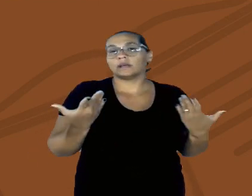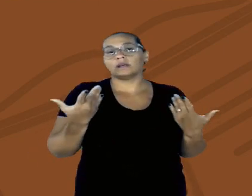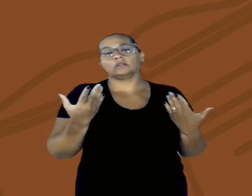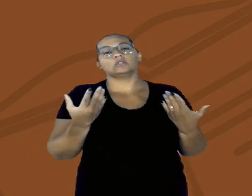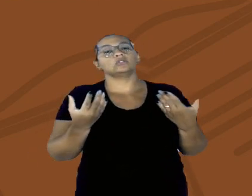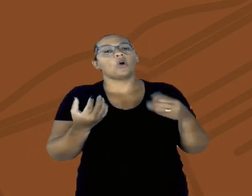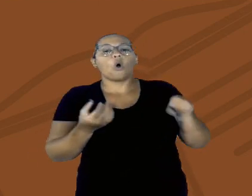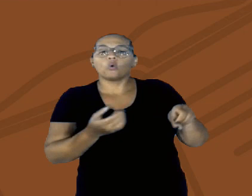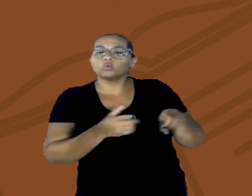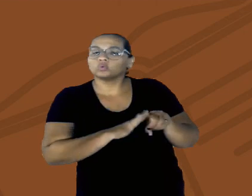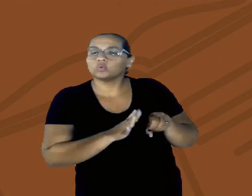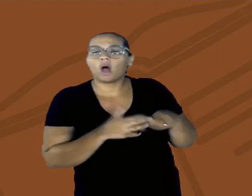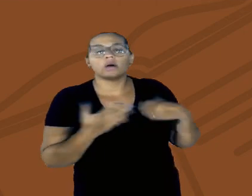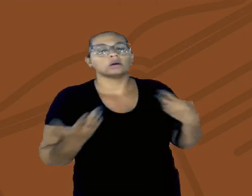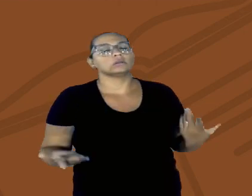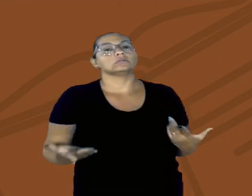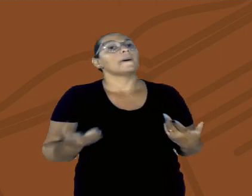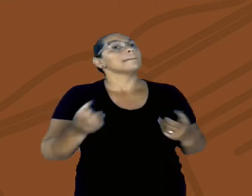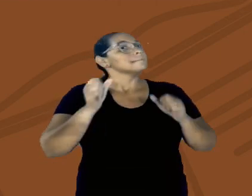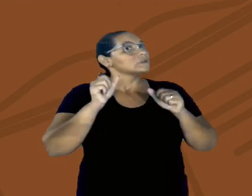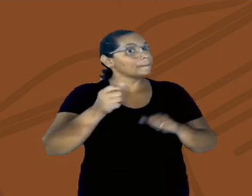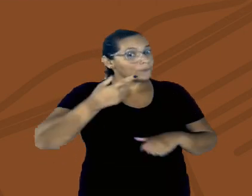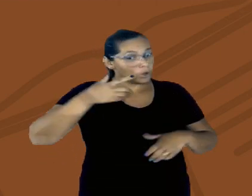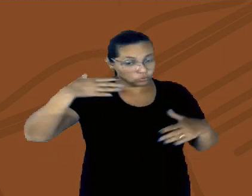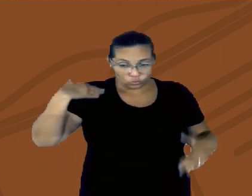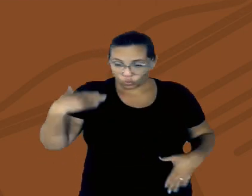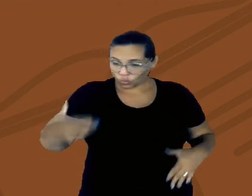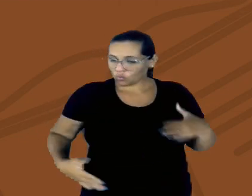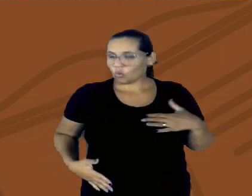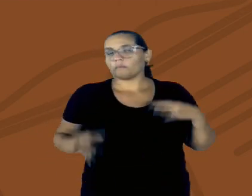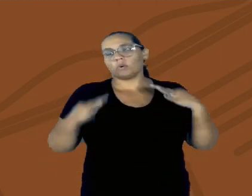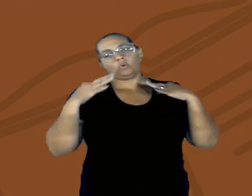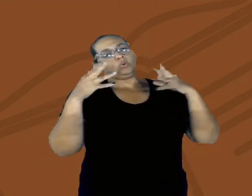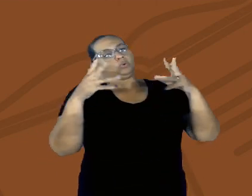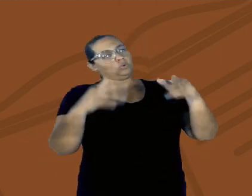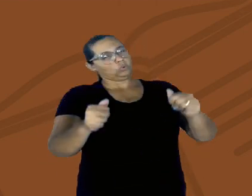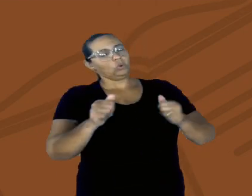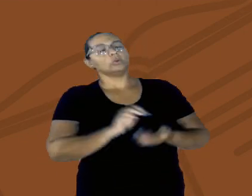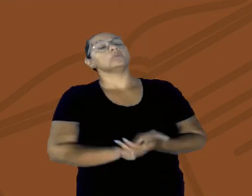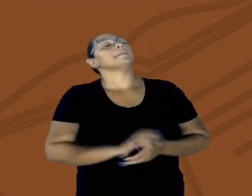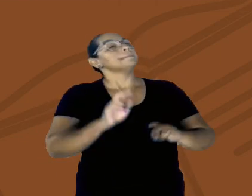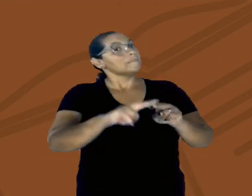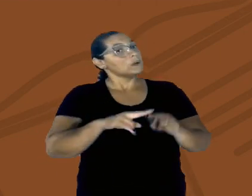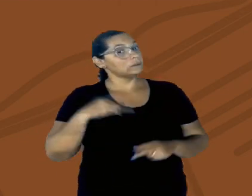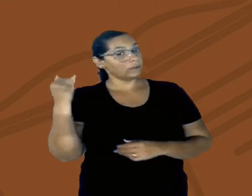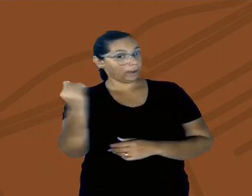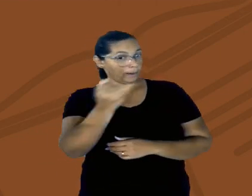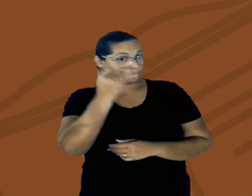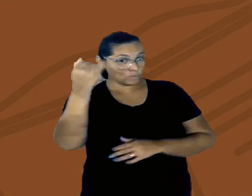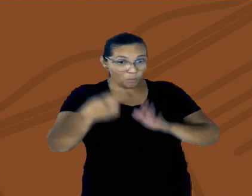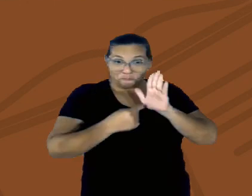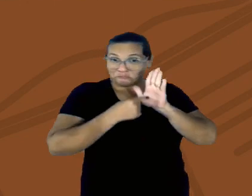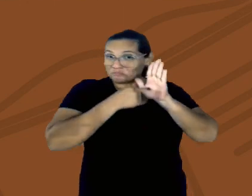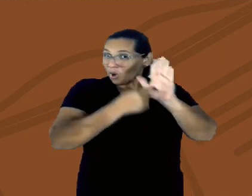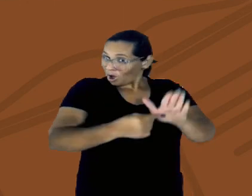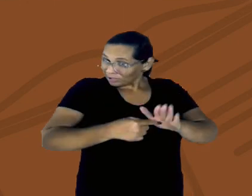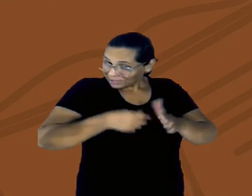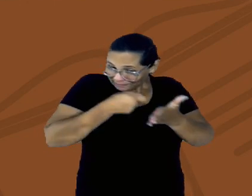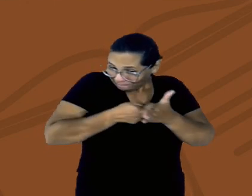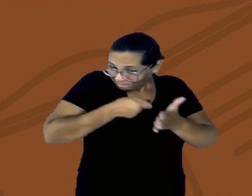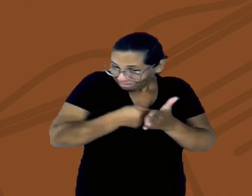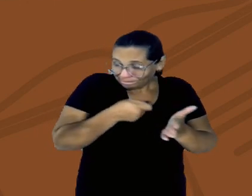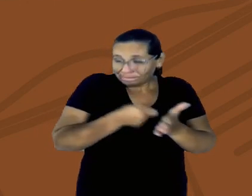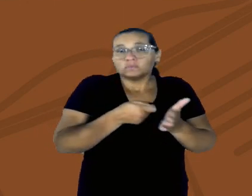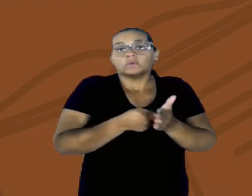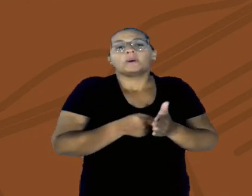ânus. Não. Pode causar problemas em outras partes do corpo. Por isso é importante nós enfatizarmos. Por isso é importante